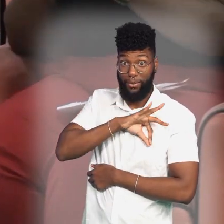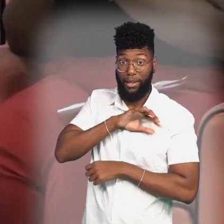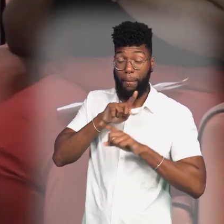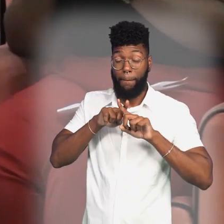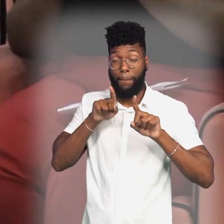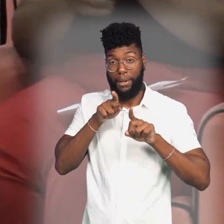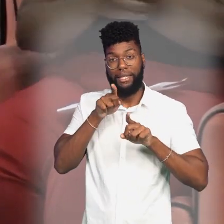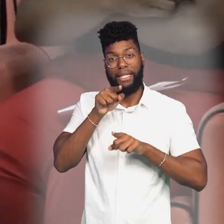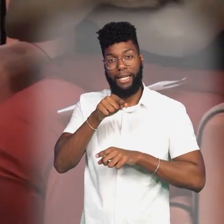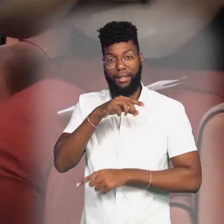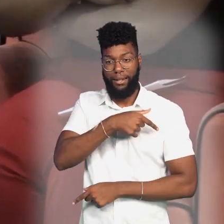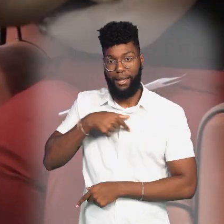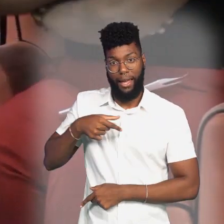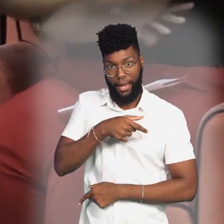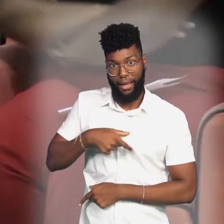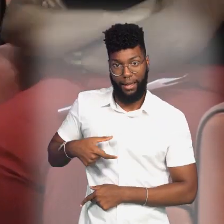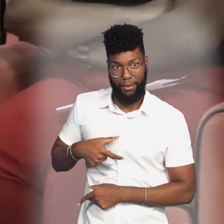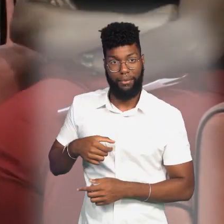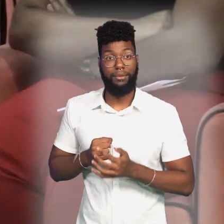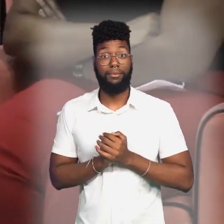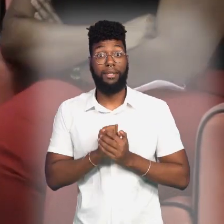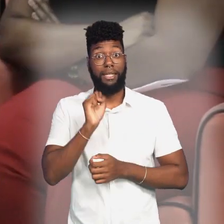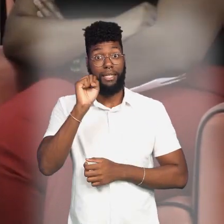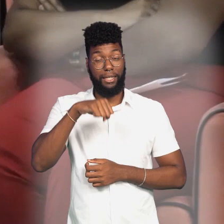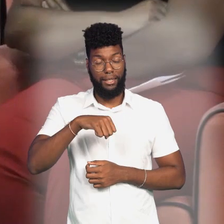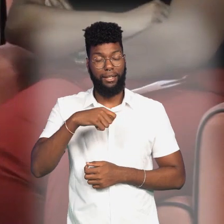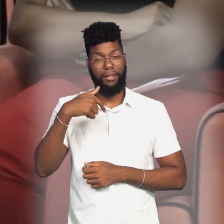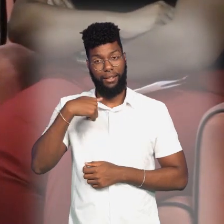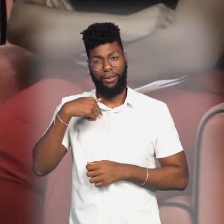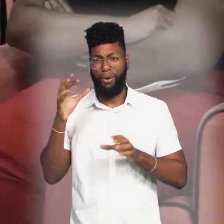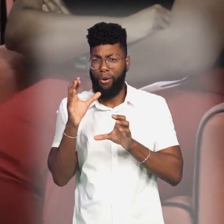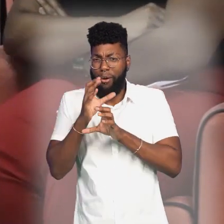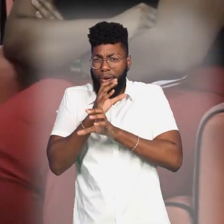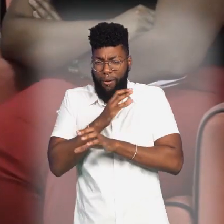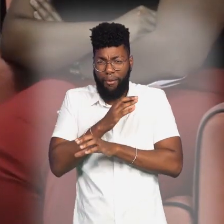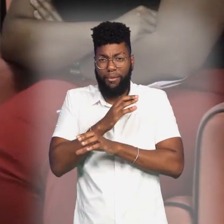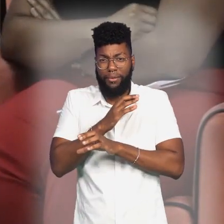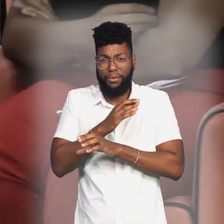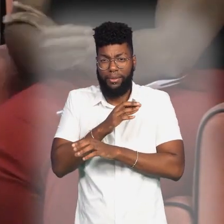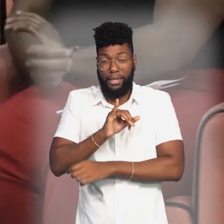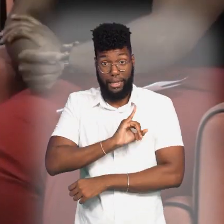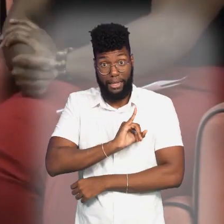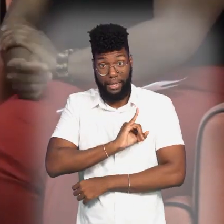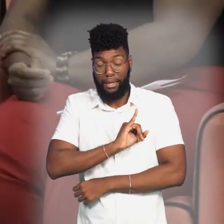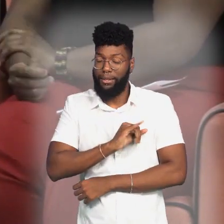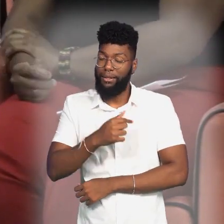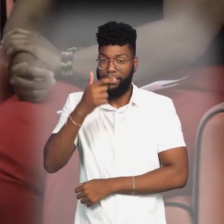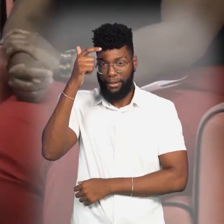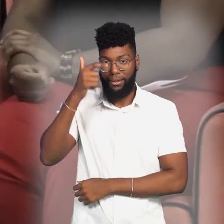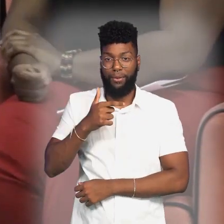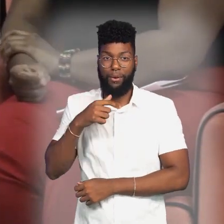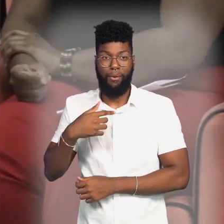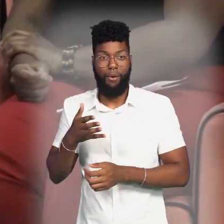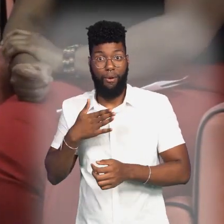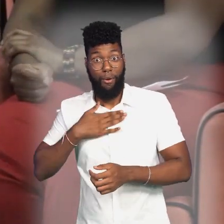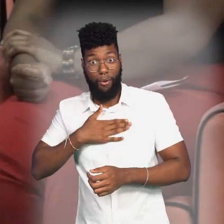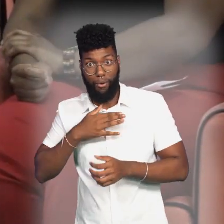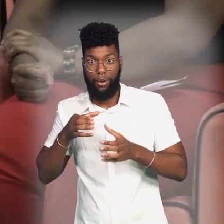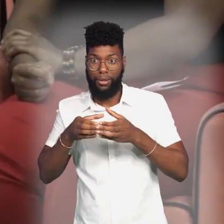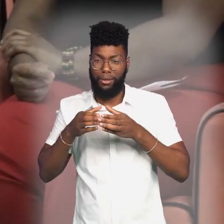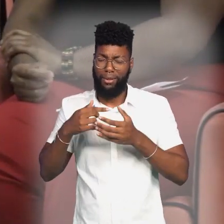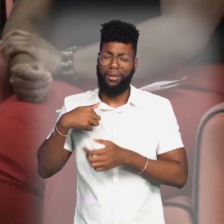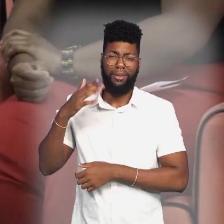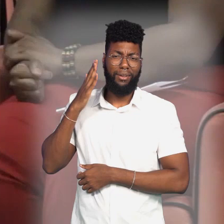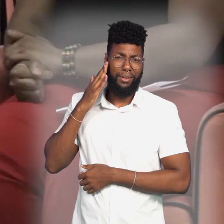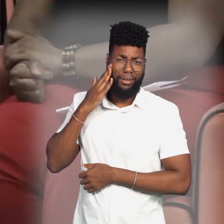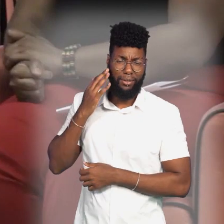Esse colorado, ele já tem 79, eu sou completo, porque 79 ainda era colorado quando foi campeão pela última